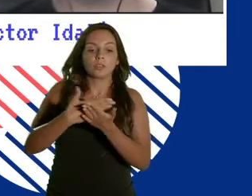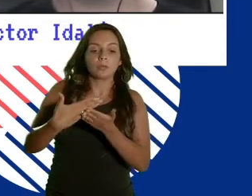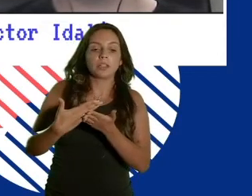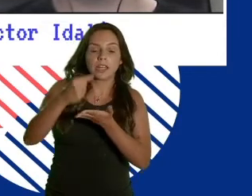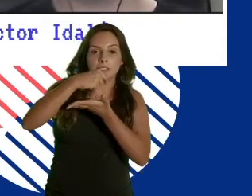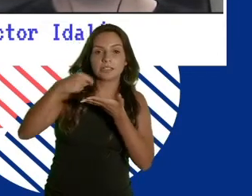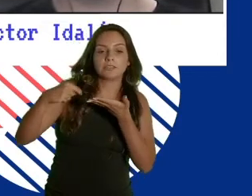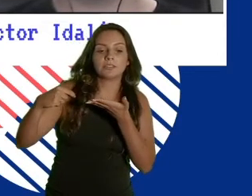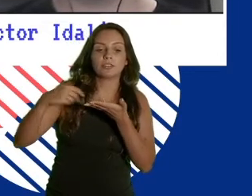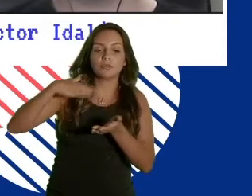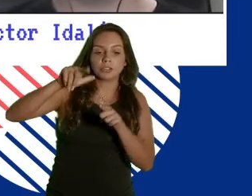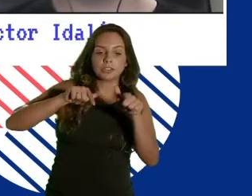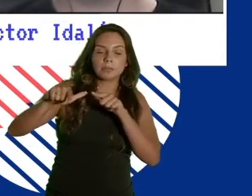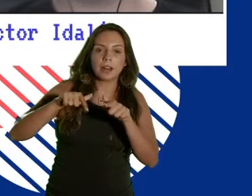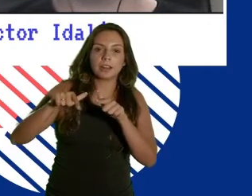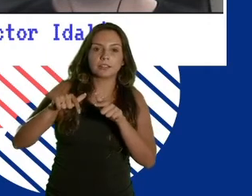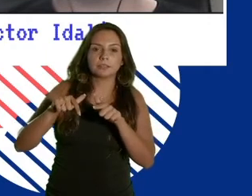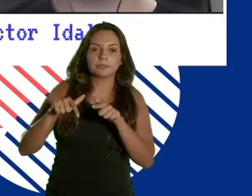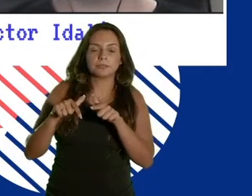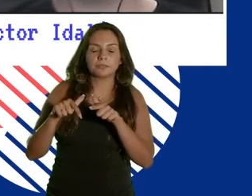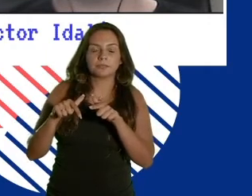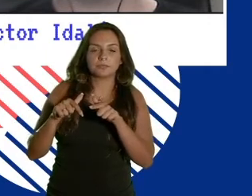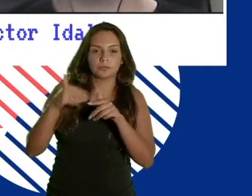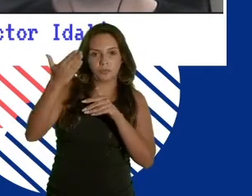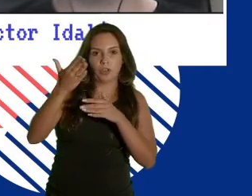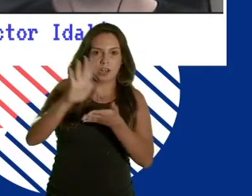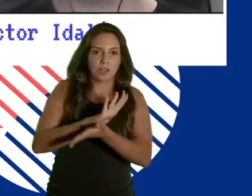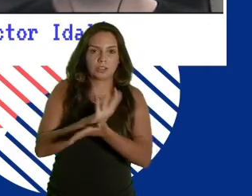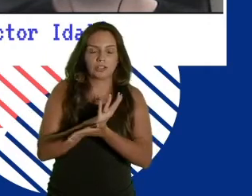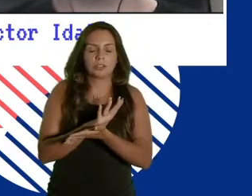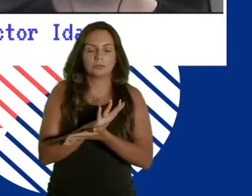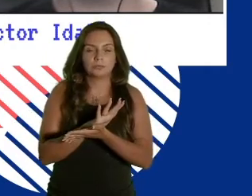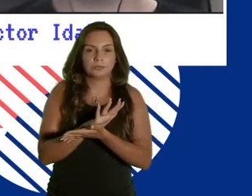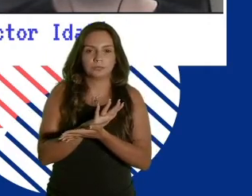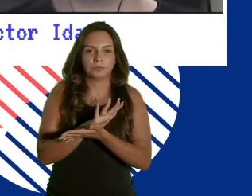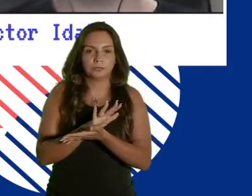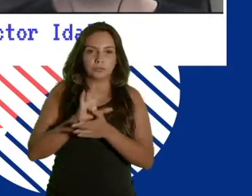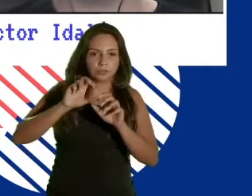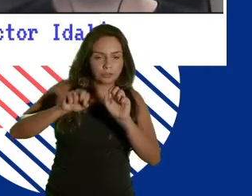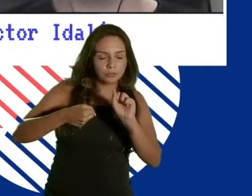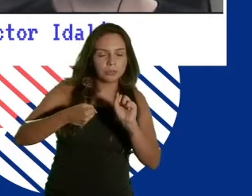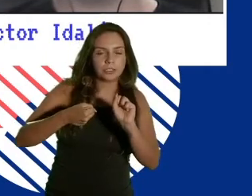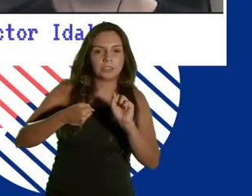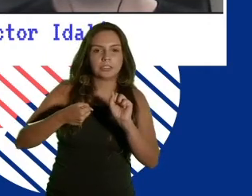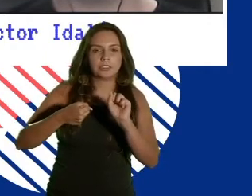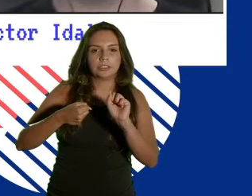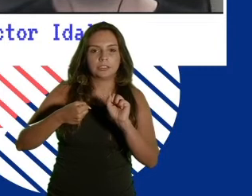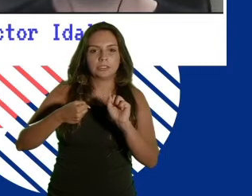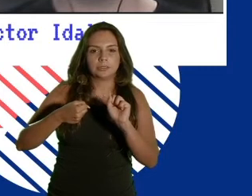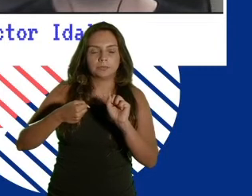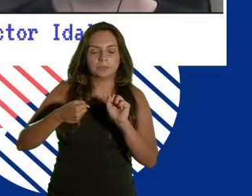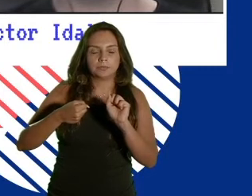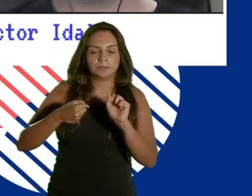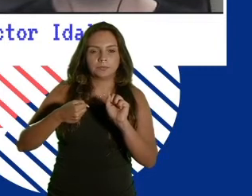a escrever, eu fui trabalhar fora de Araxá, logo que me formei como normalista